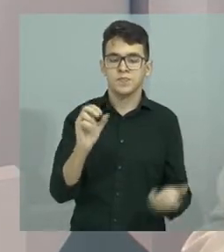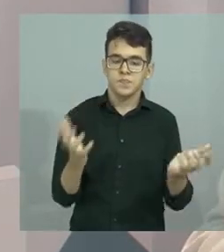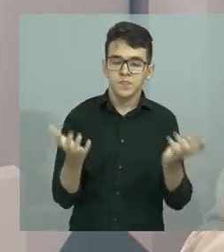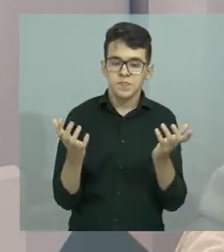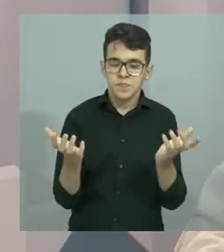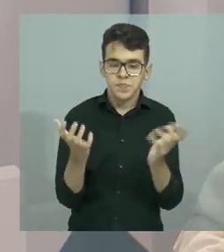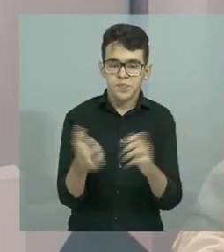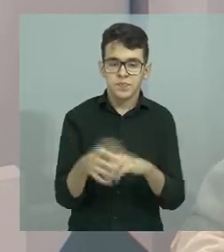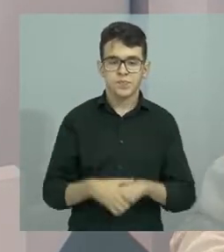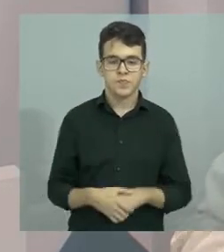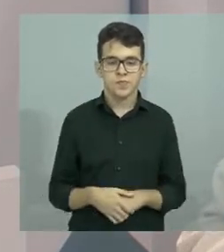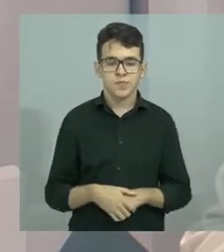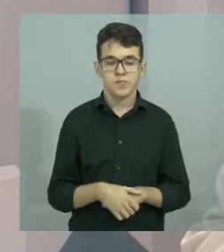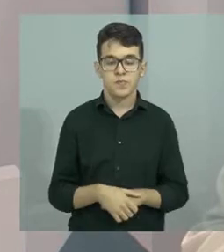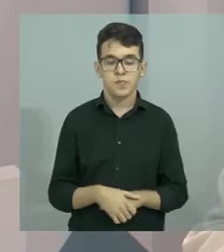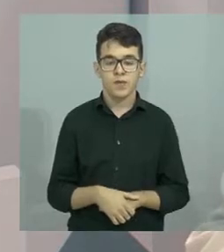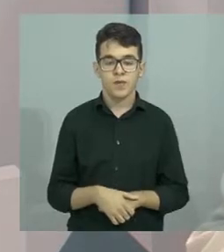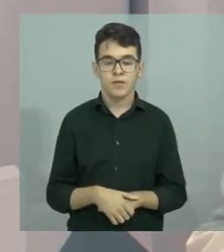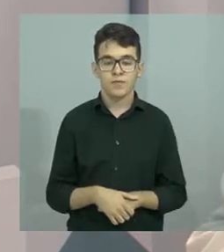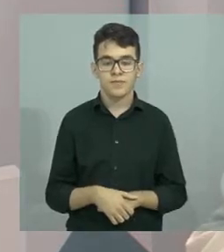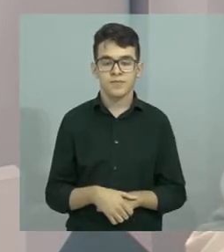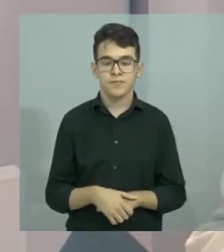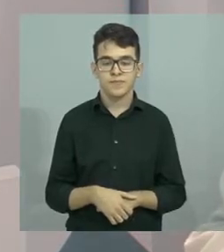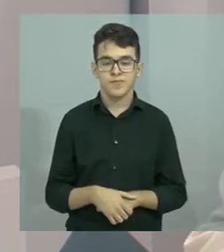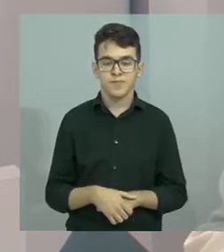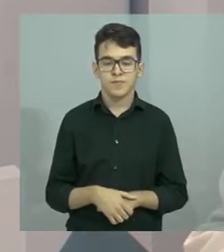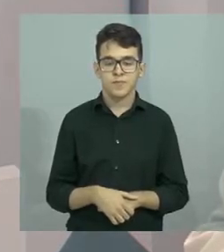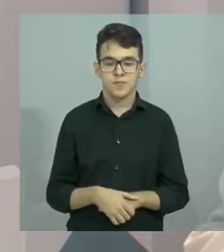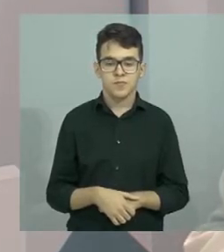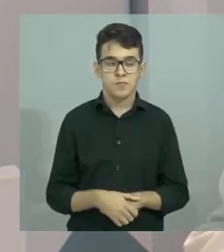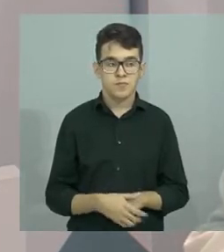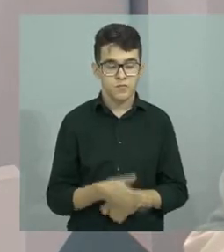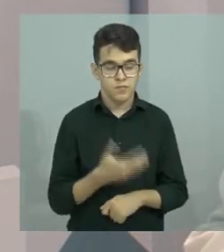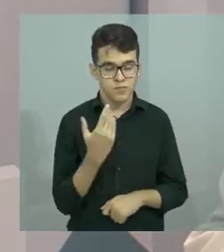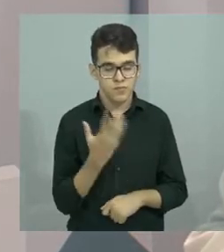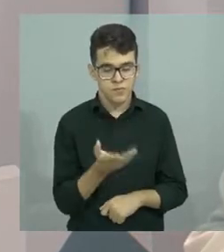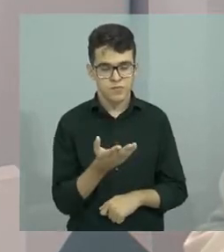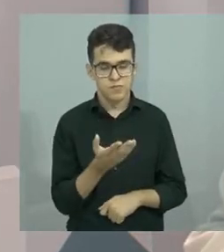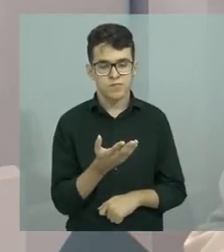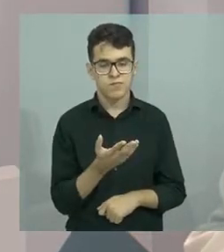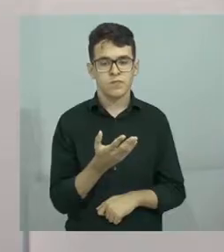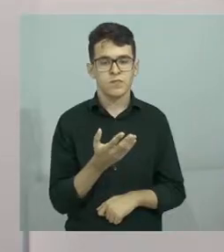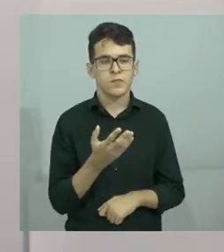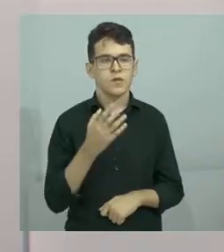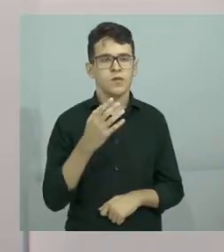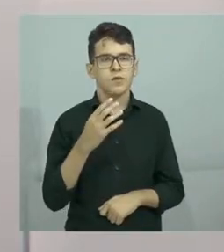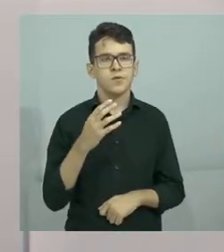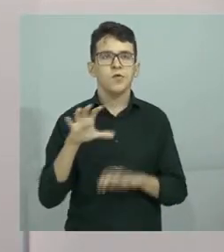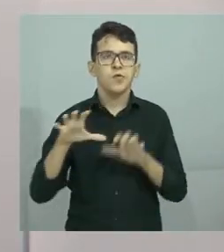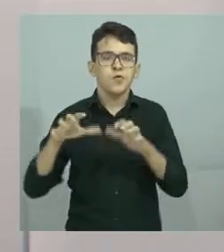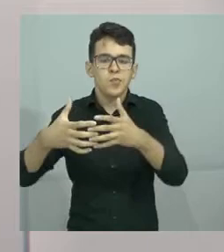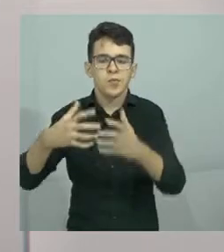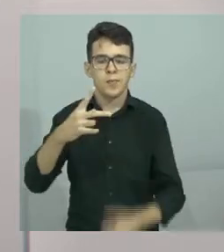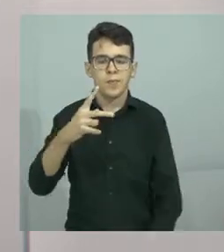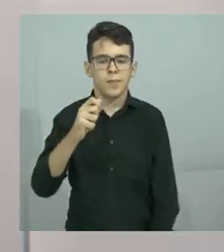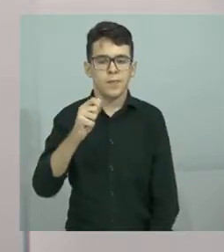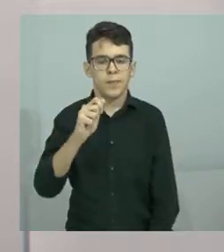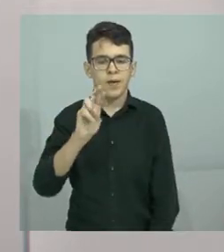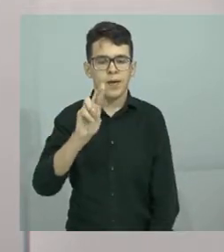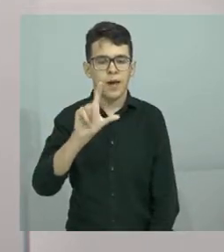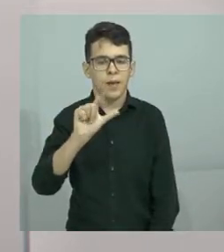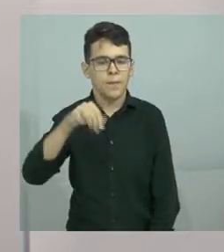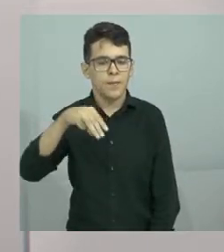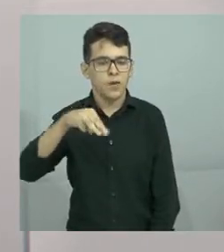melhor ser dinamizadas, possam realmente funcionar. Agora, no caso, o parlamento, ele teria uma sede própria